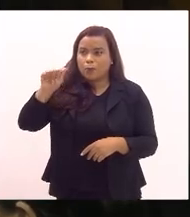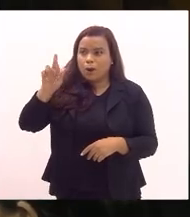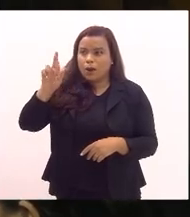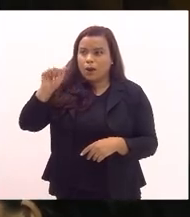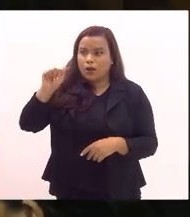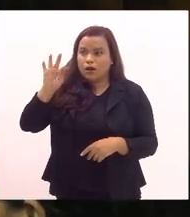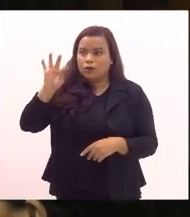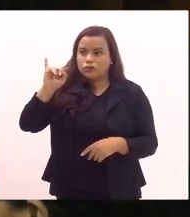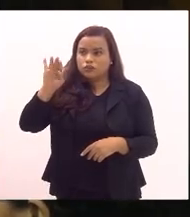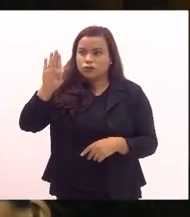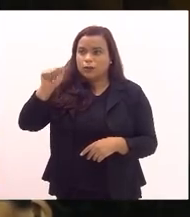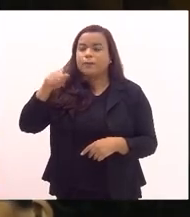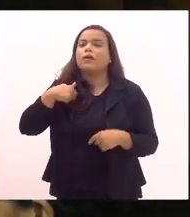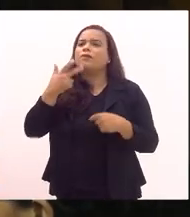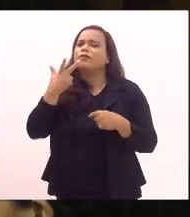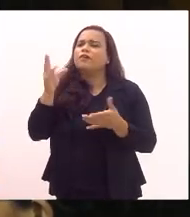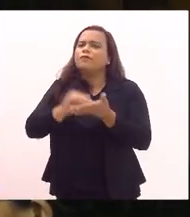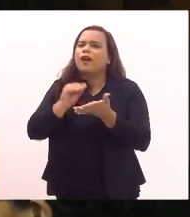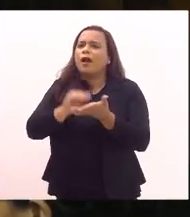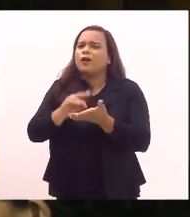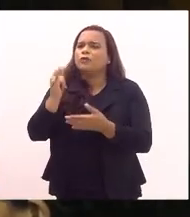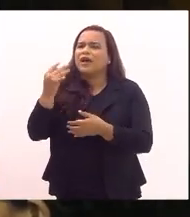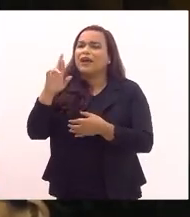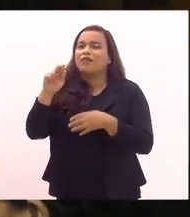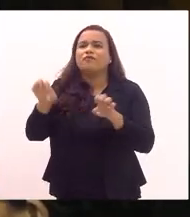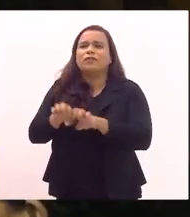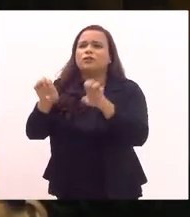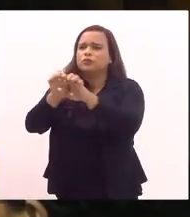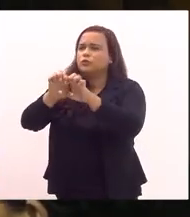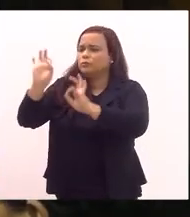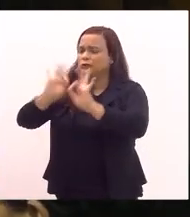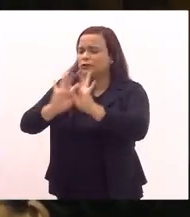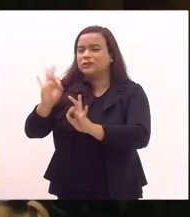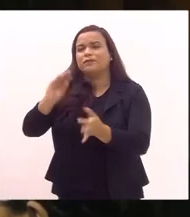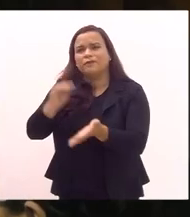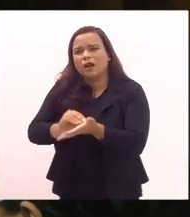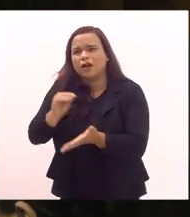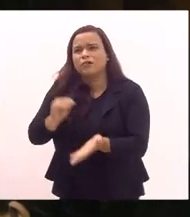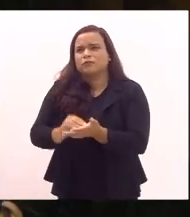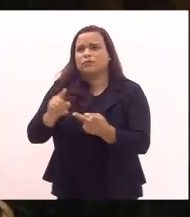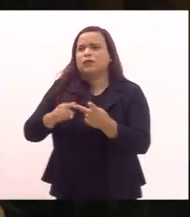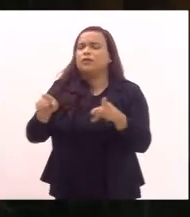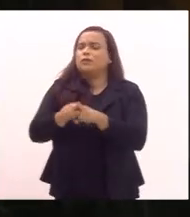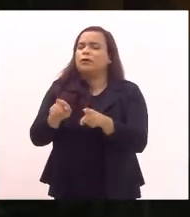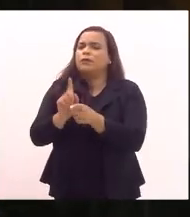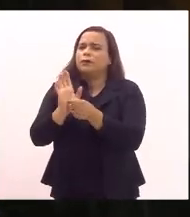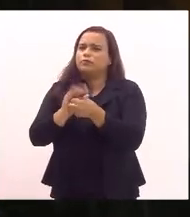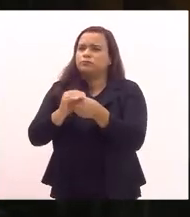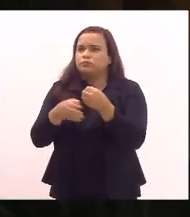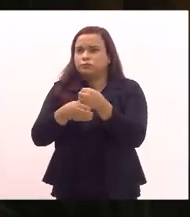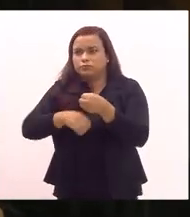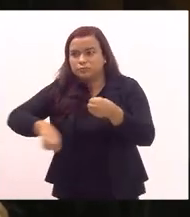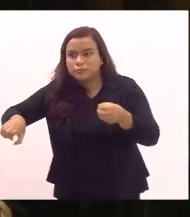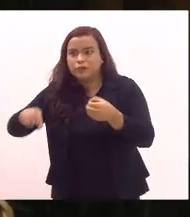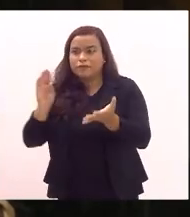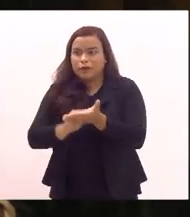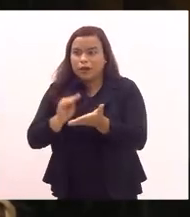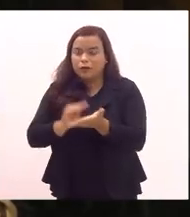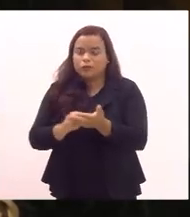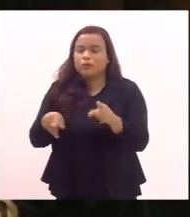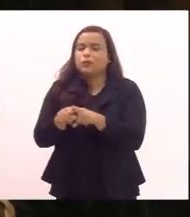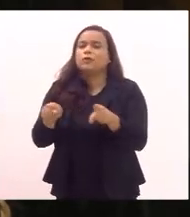falei das faltas de infraestrutura desses bairros da falta de saneamento básico da falta de